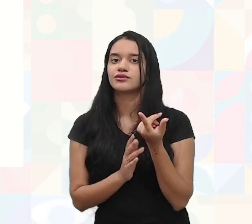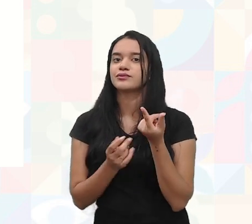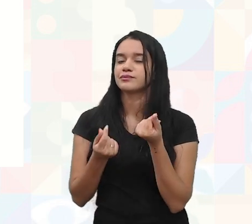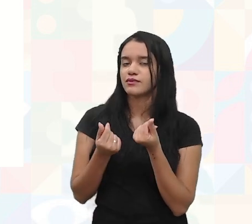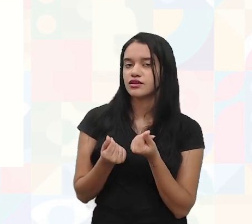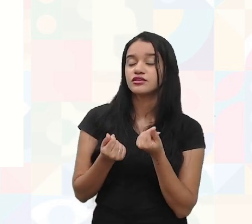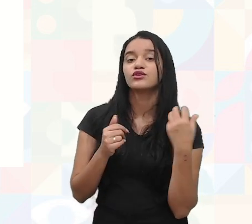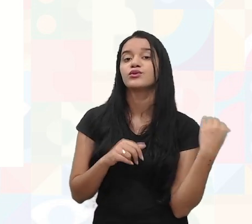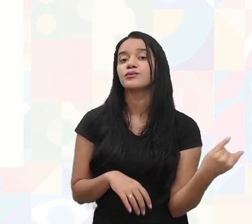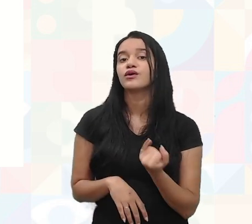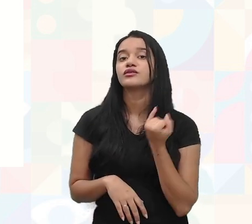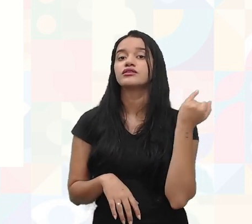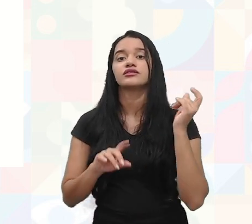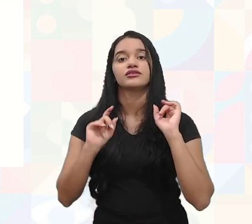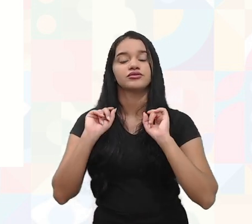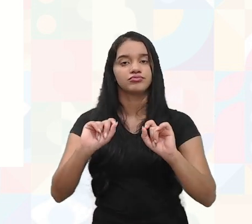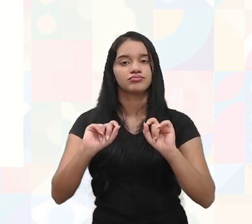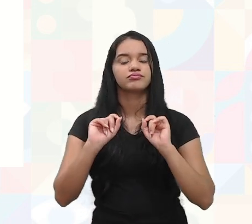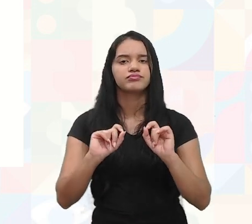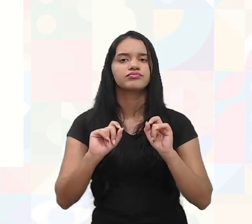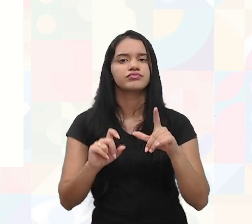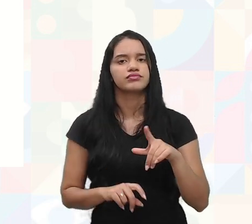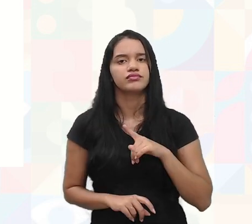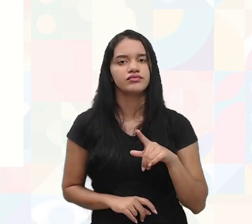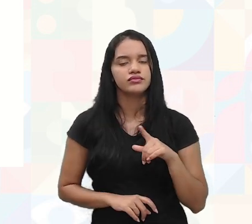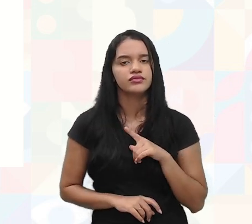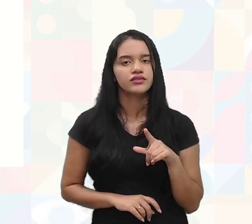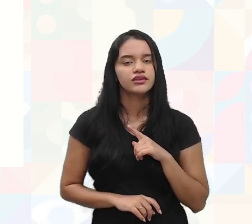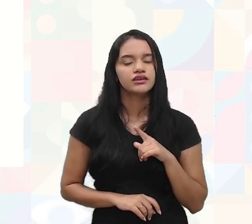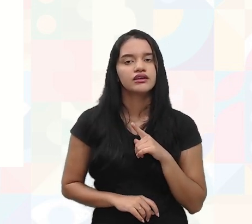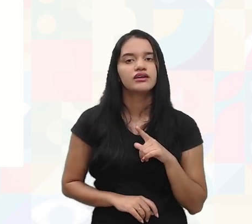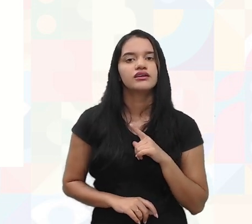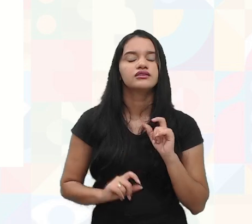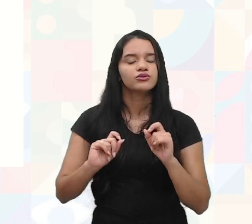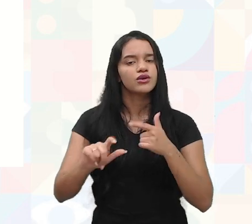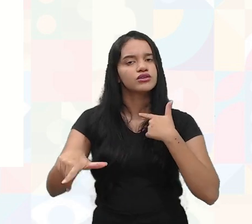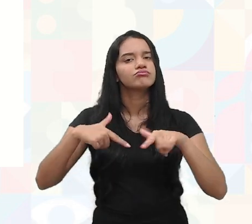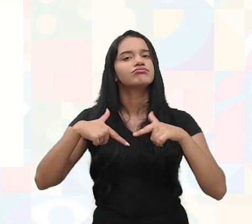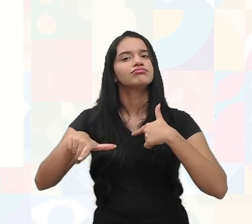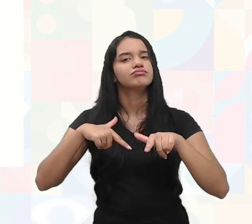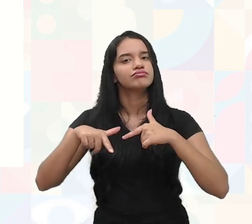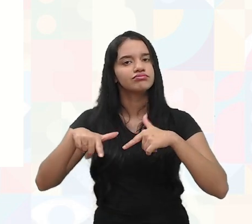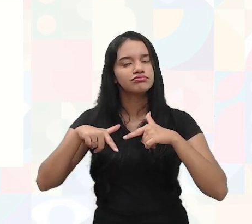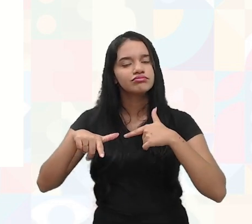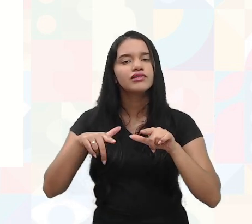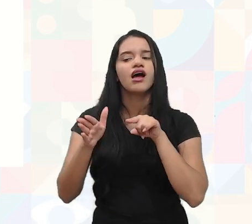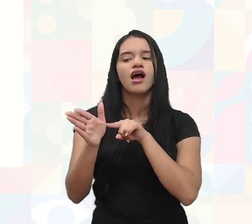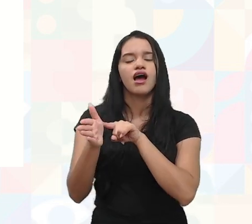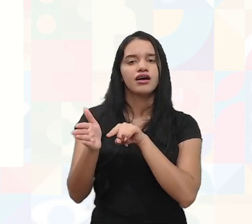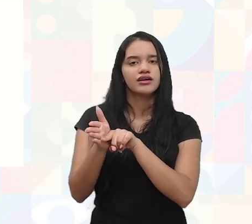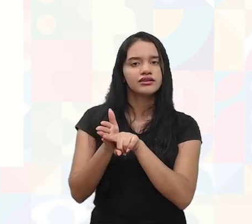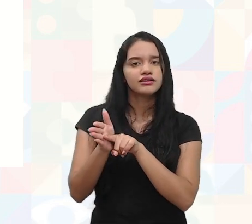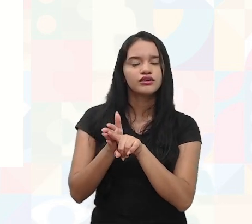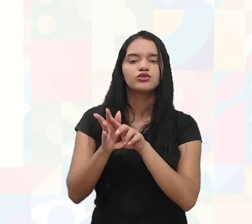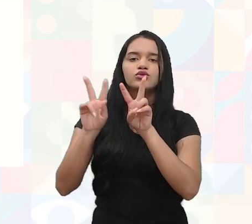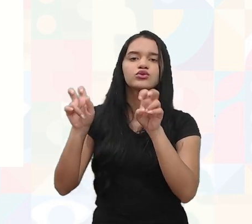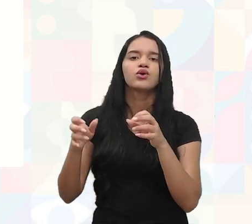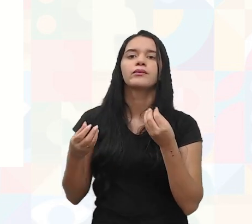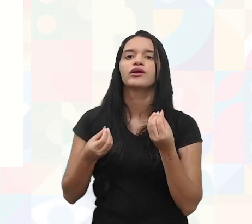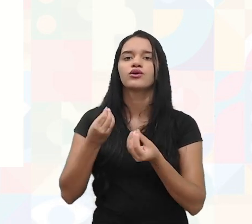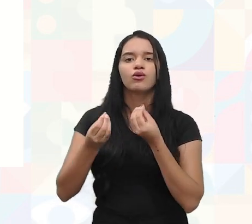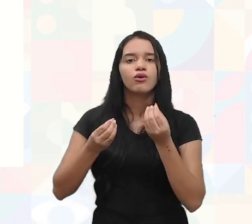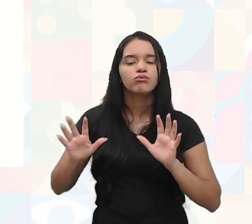mais importante é que exista esse trabalho, né, de análise sobre como